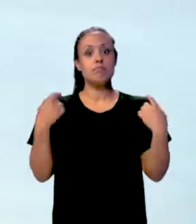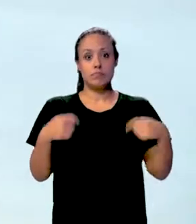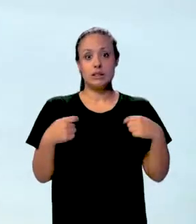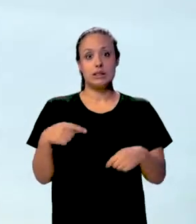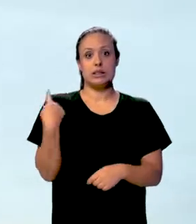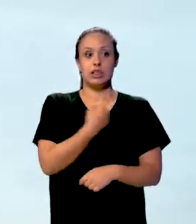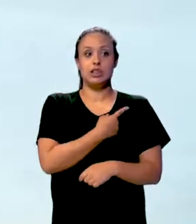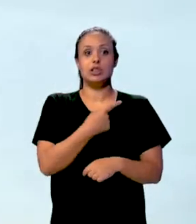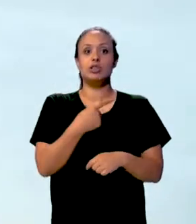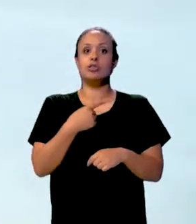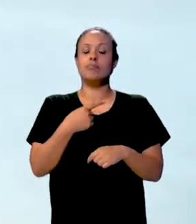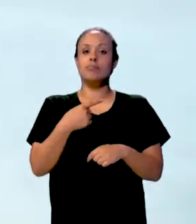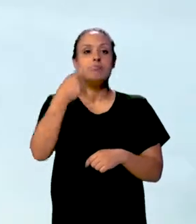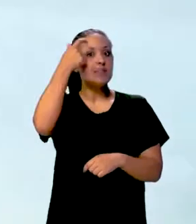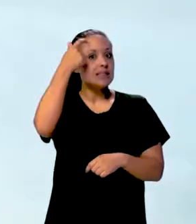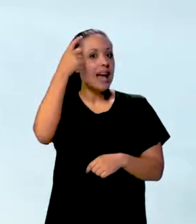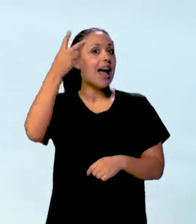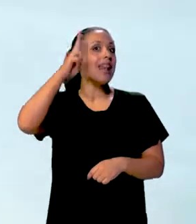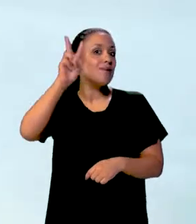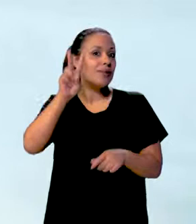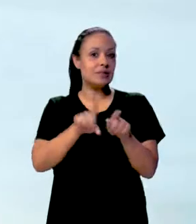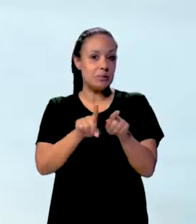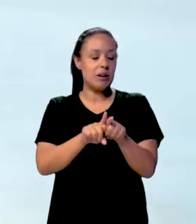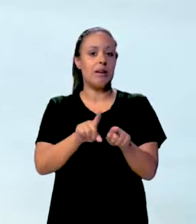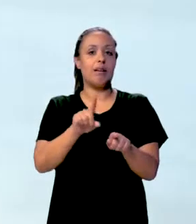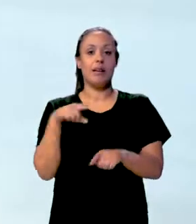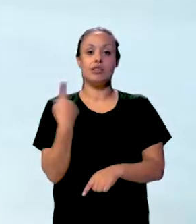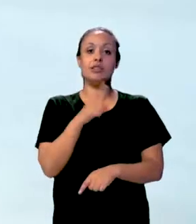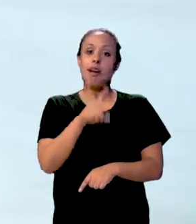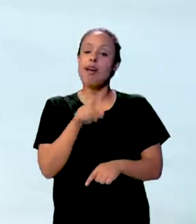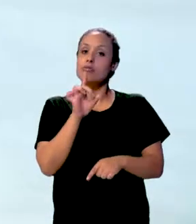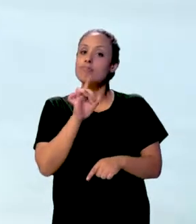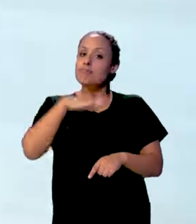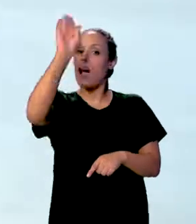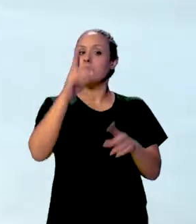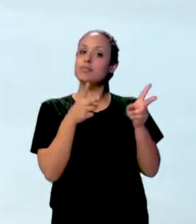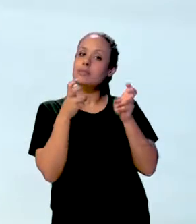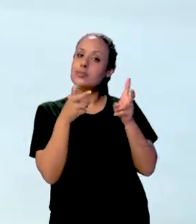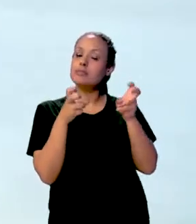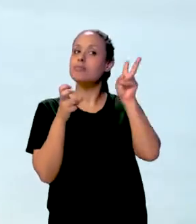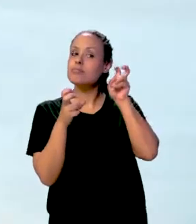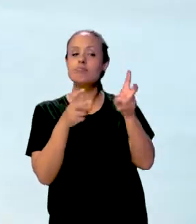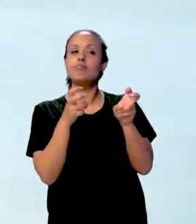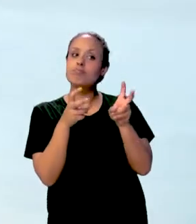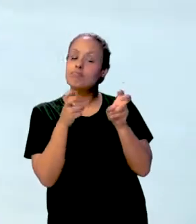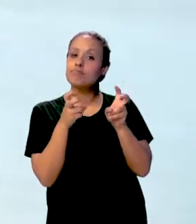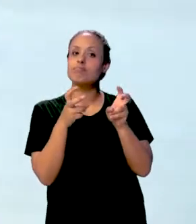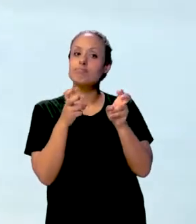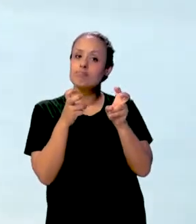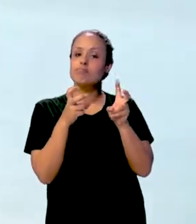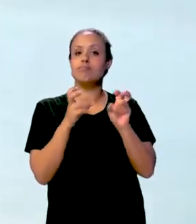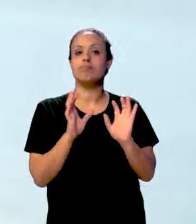e pensando que escuta é uma ferramenta fundamental na nossa profissão, né? Que a gente politize essa escuta e que a